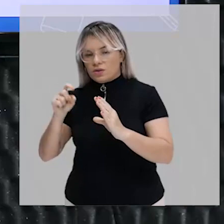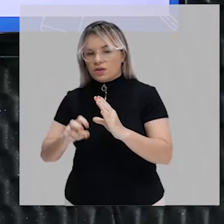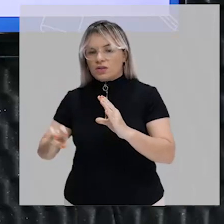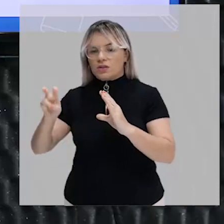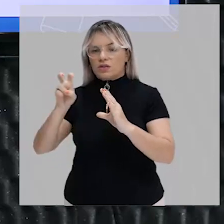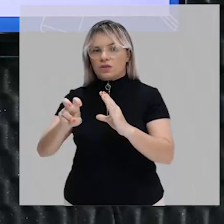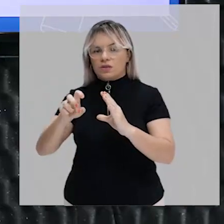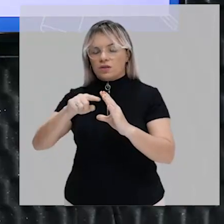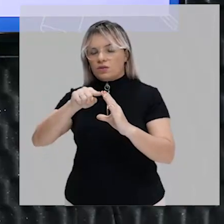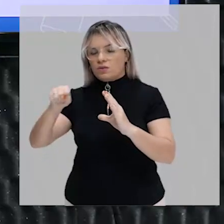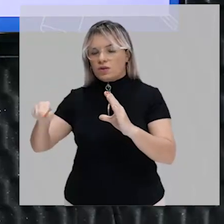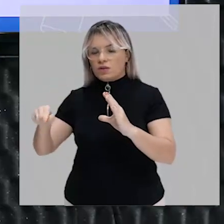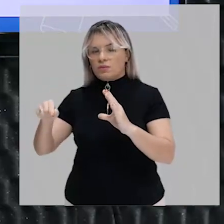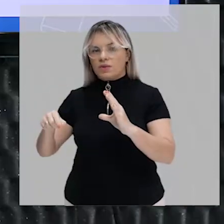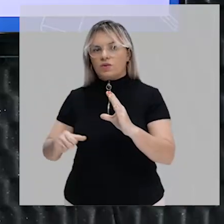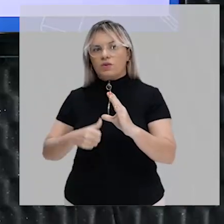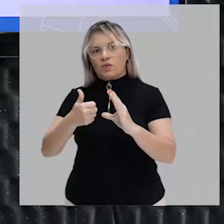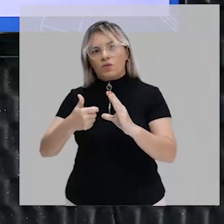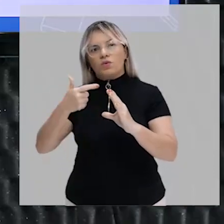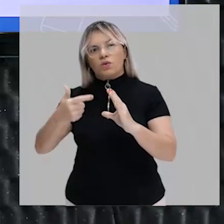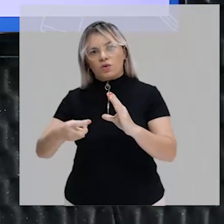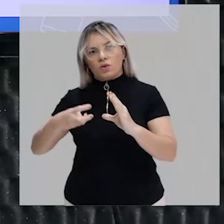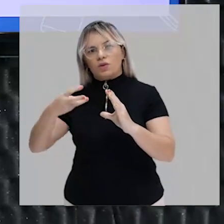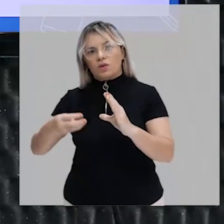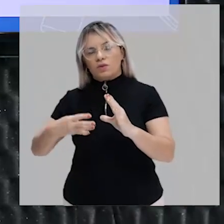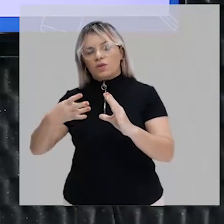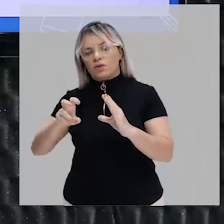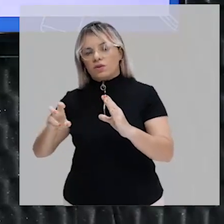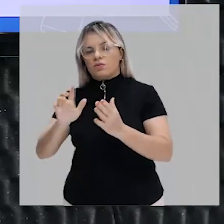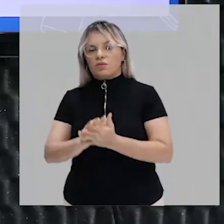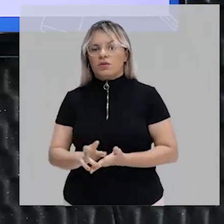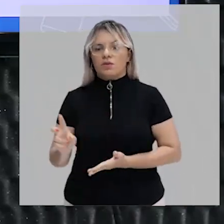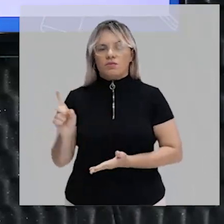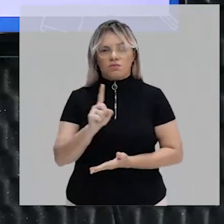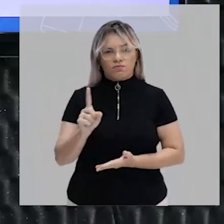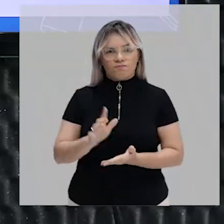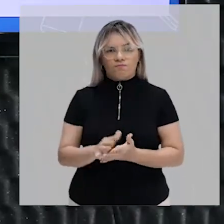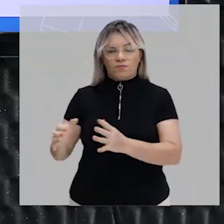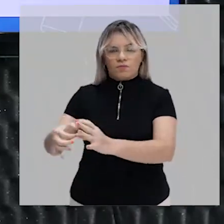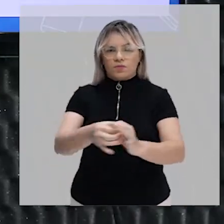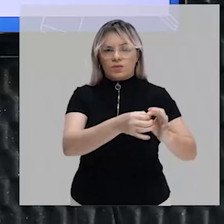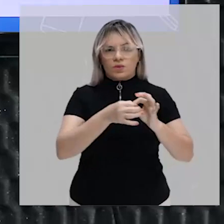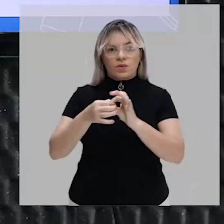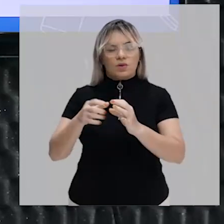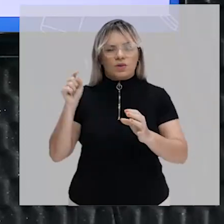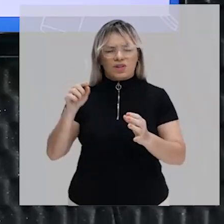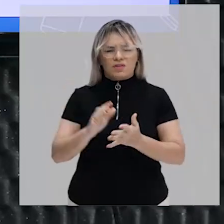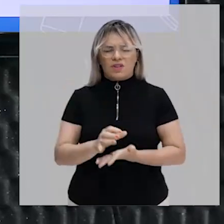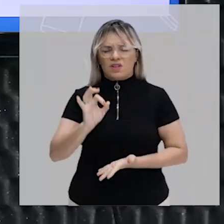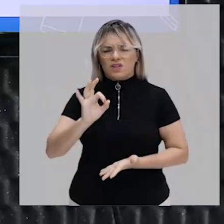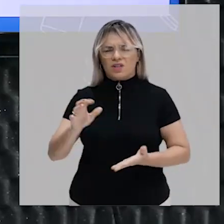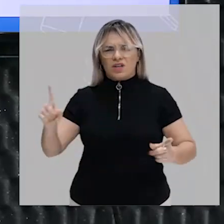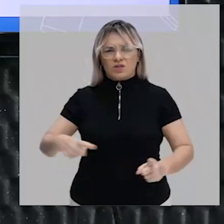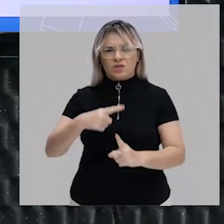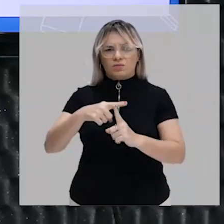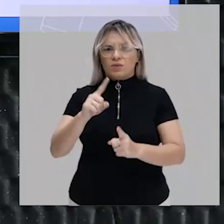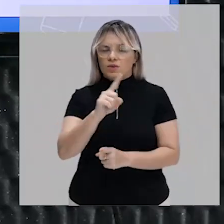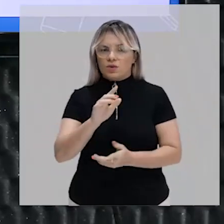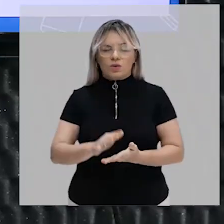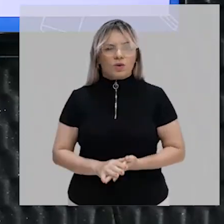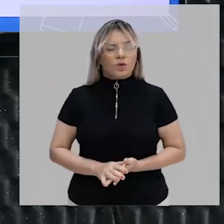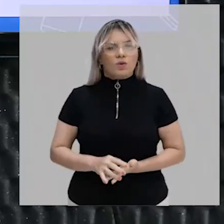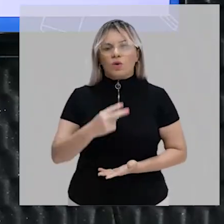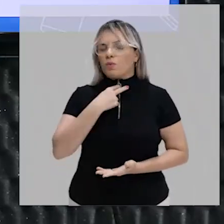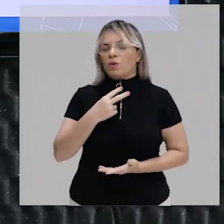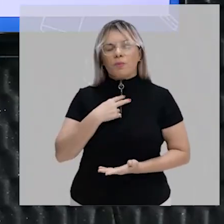Não. Não estaria correto, justamente por conta daqueles elementos que se repetem nesses dois conjuntos. Então,